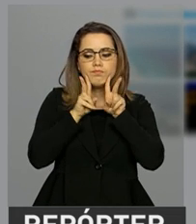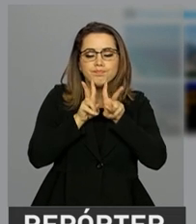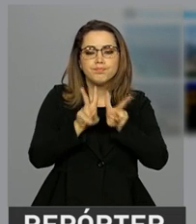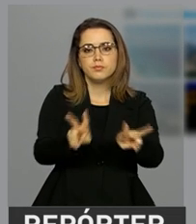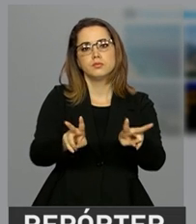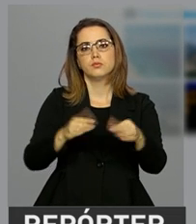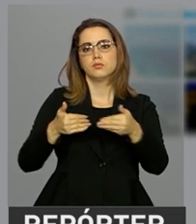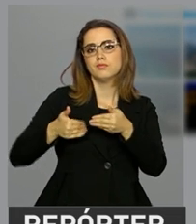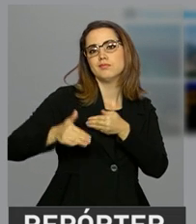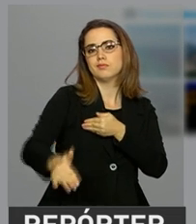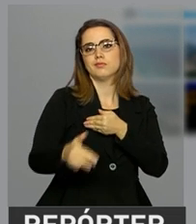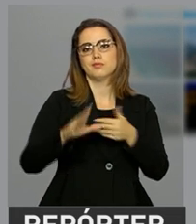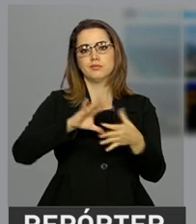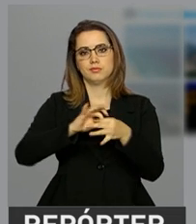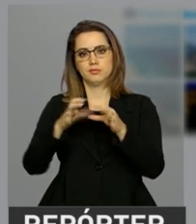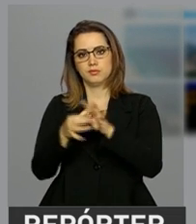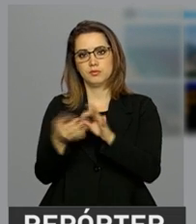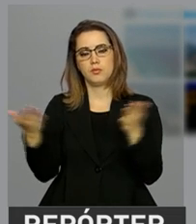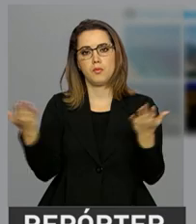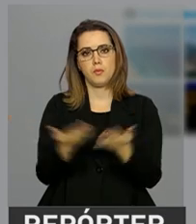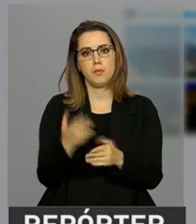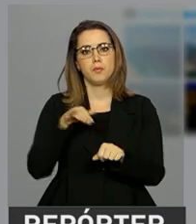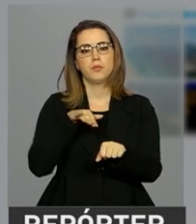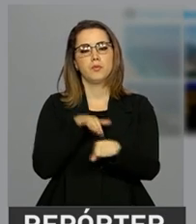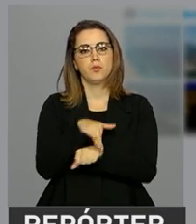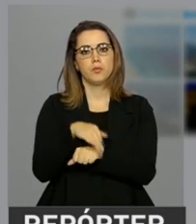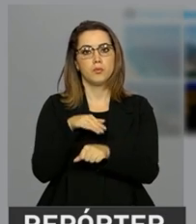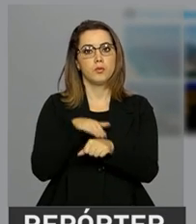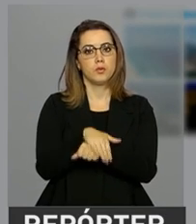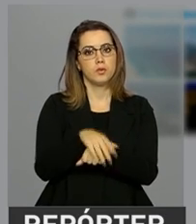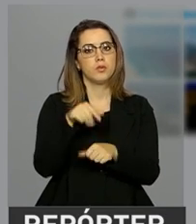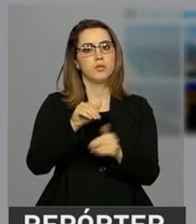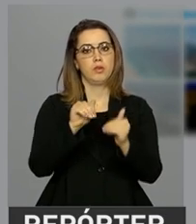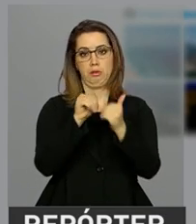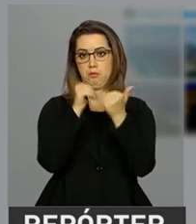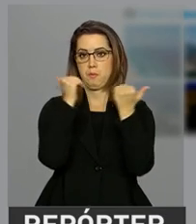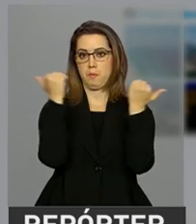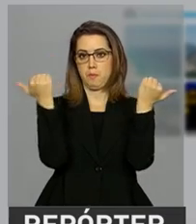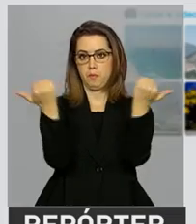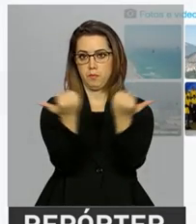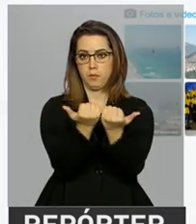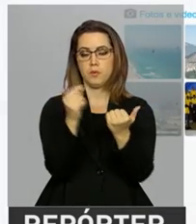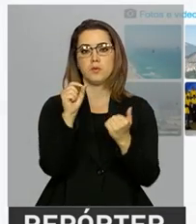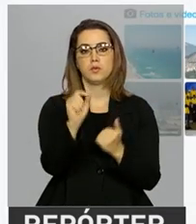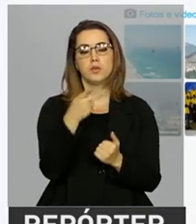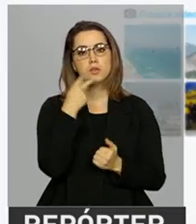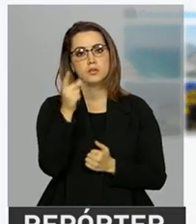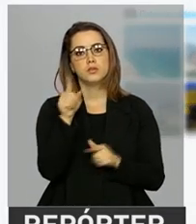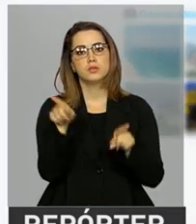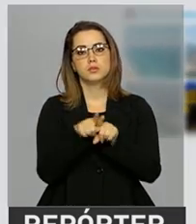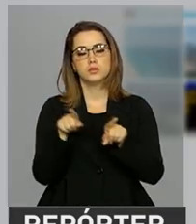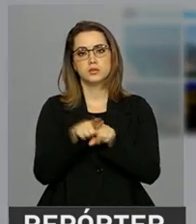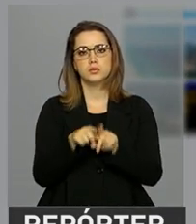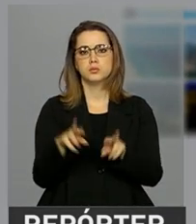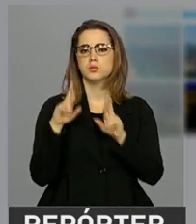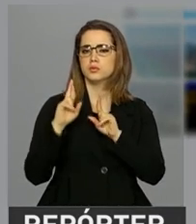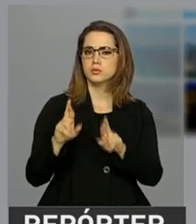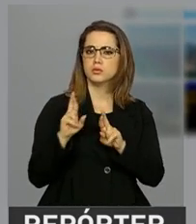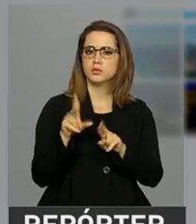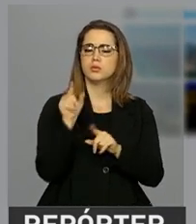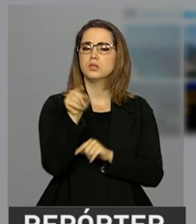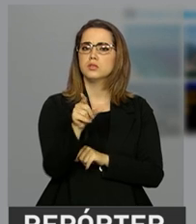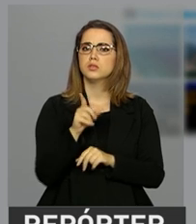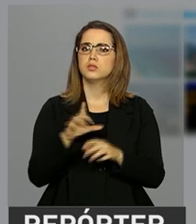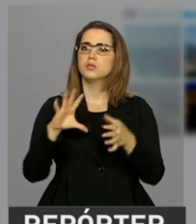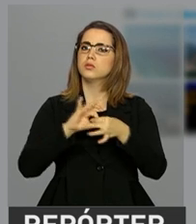Jogos Olímpicos, que acontece hoje à noite no estádio do Maracanã. Ele disse também que ele espera que a Olimpíada